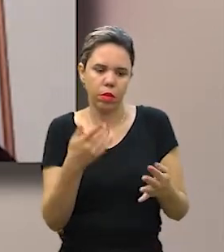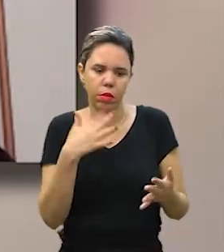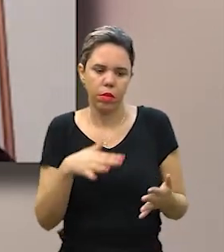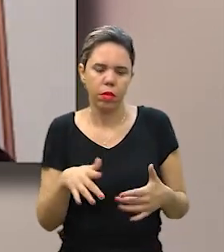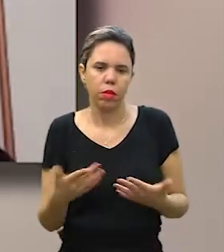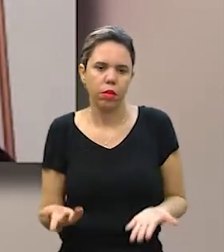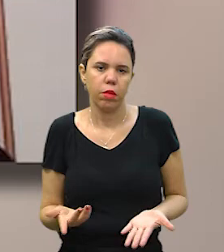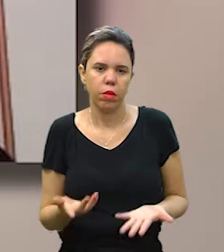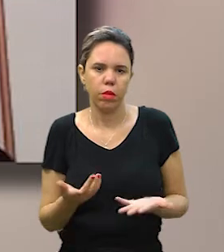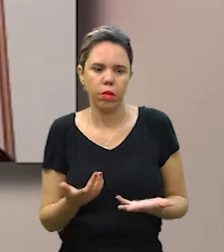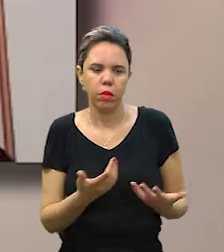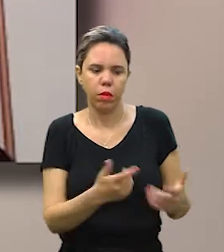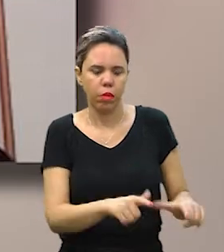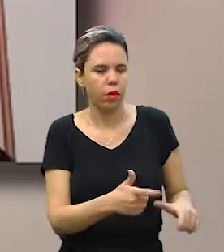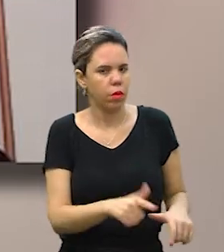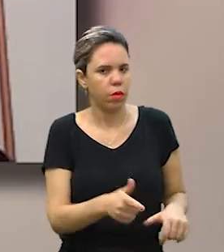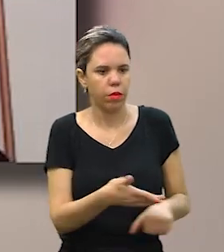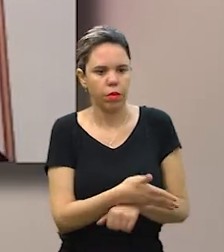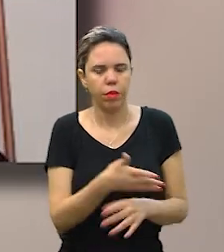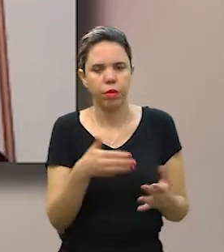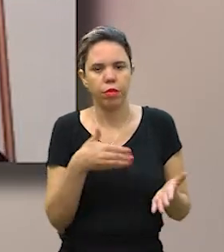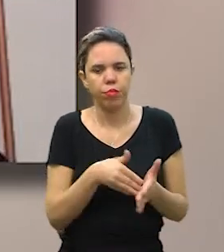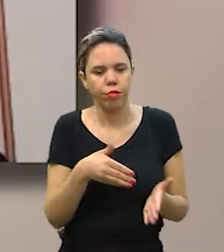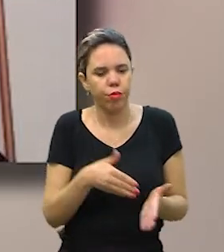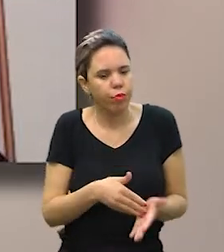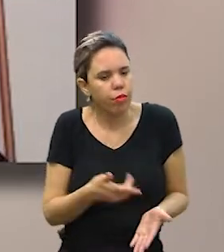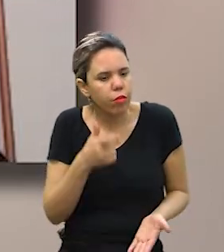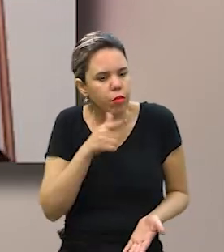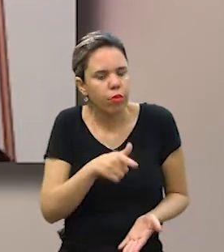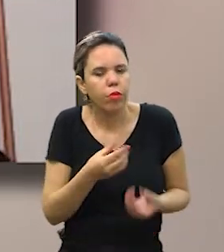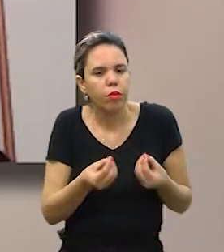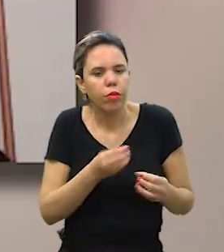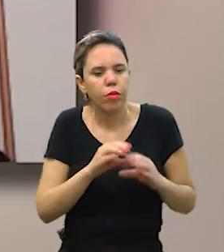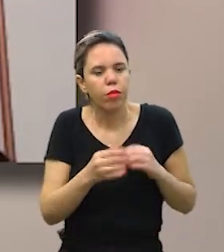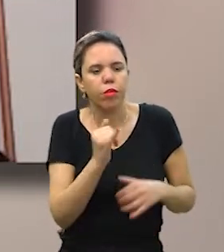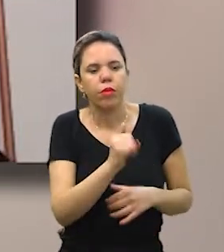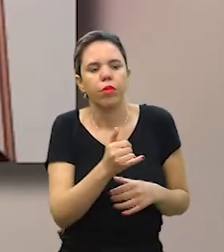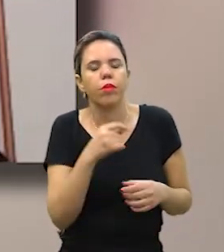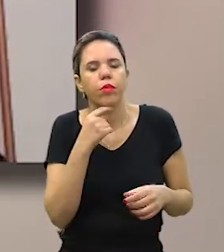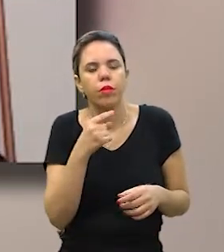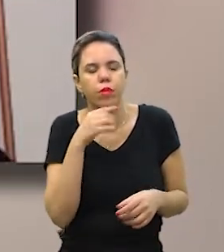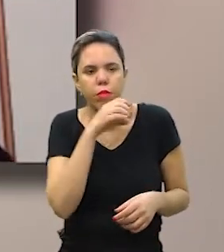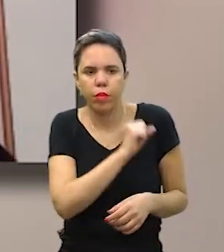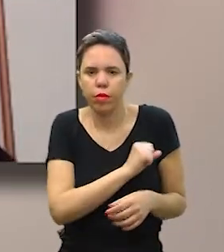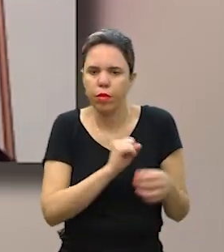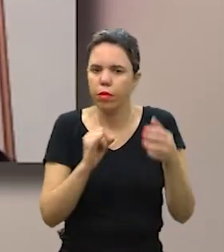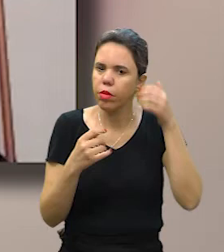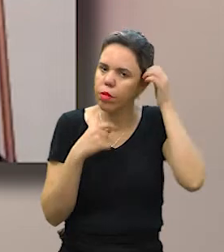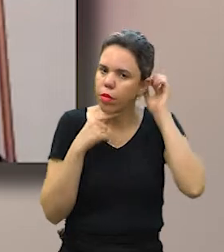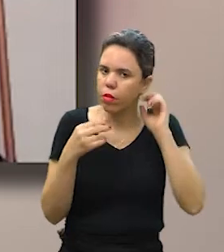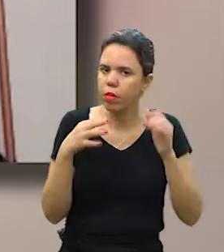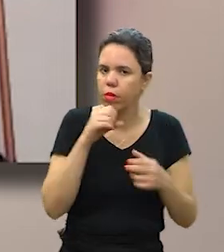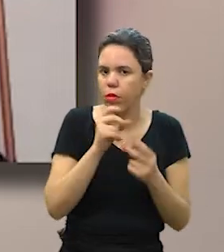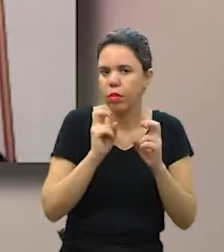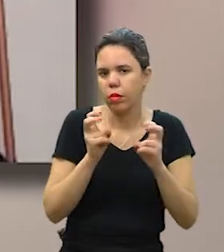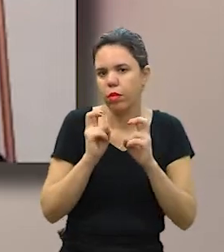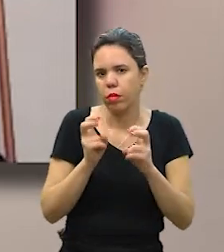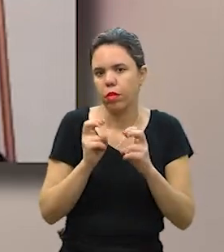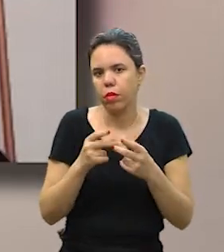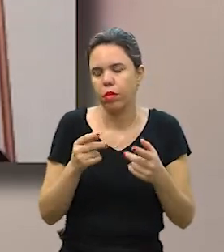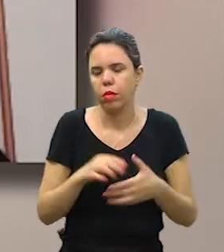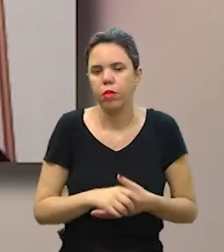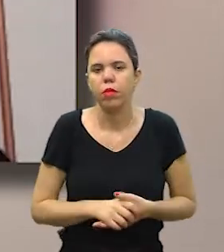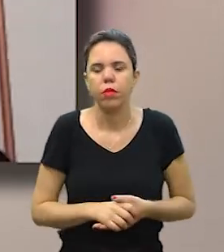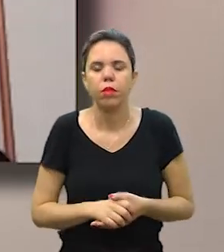ter um pediatra, que você não tenha acesso, que você não tenha uma maneira de se comunicar rapidamente para uma dúvida ou para